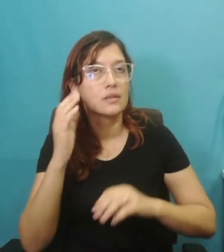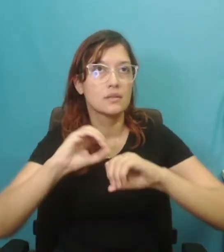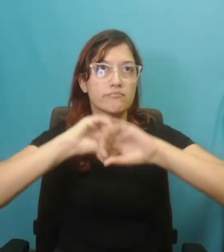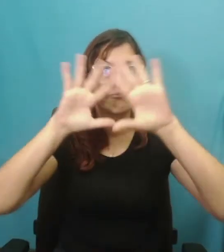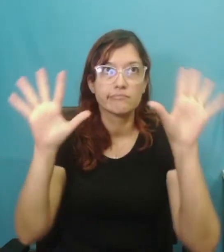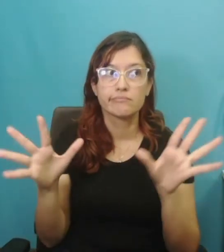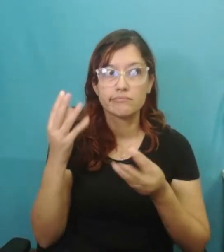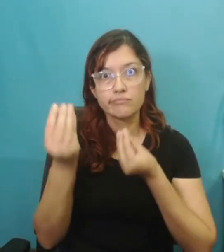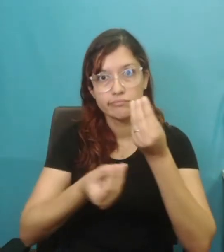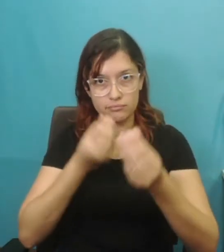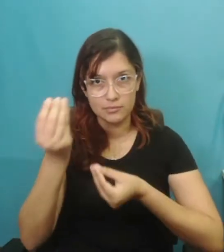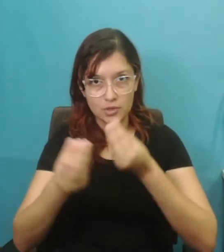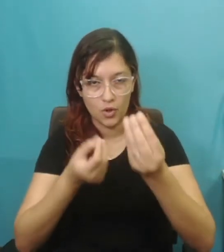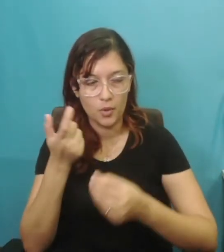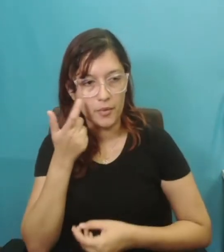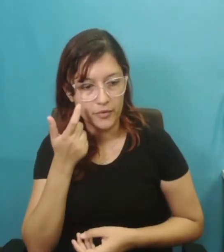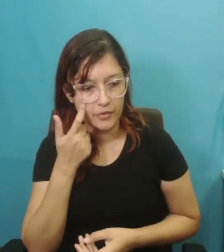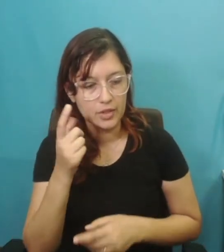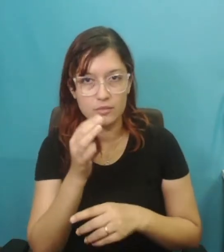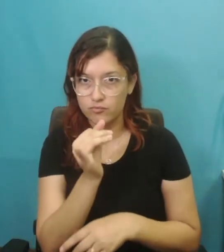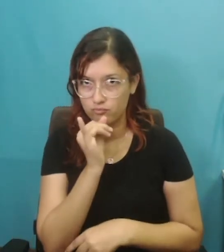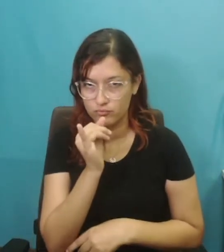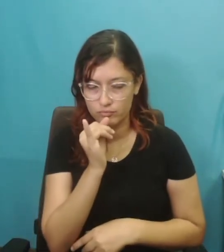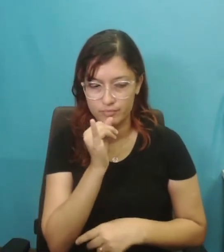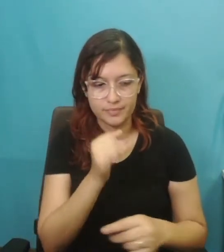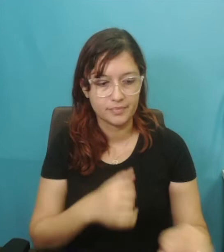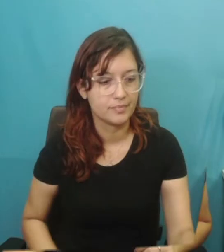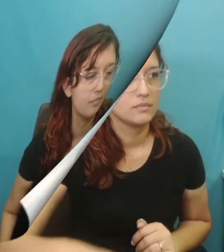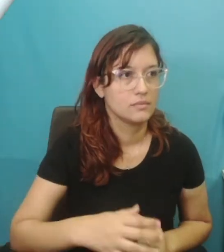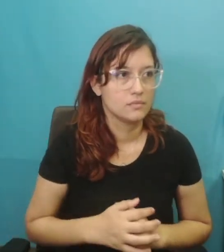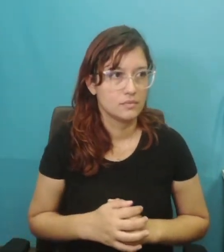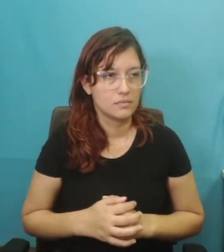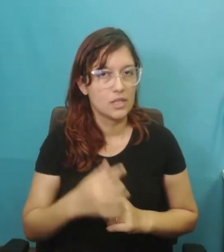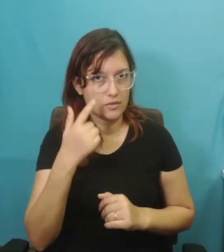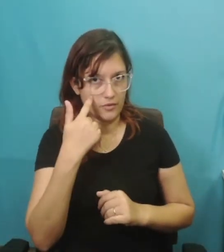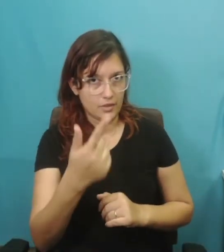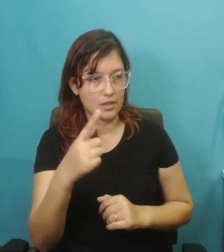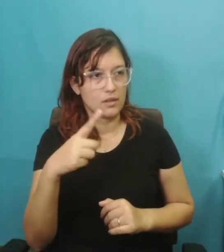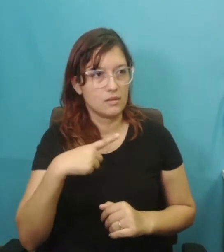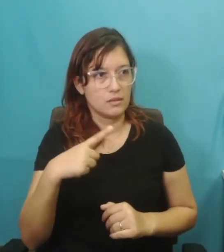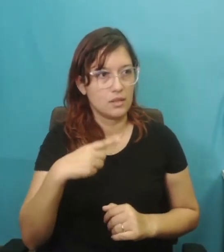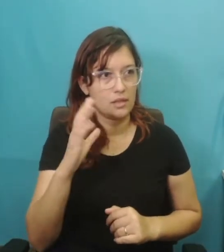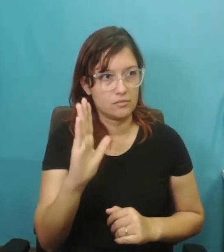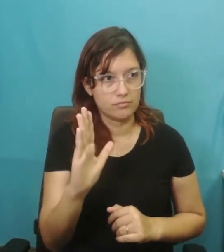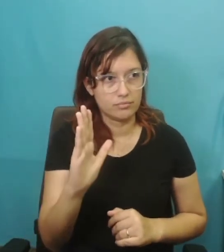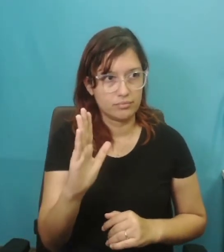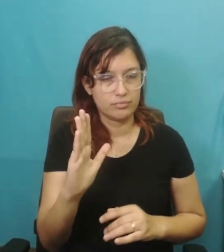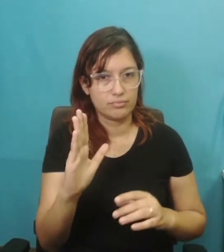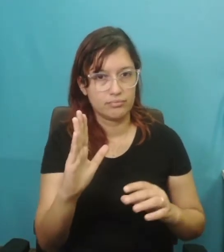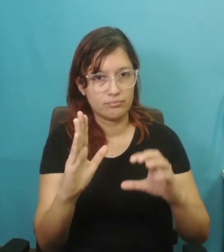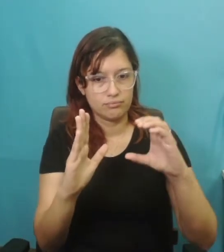Por exemplo, um exemplo para te ajudar a entender melhor. Veja,